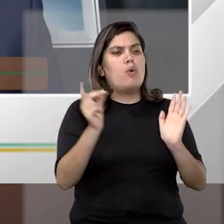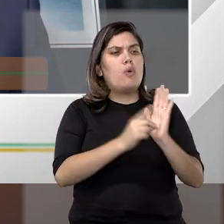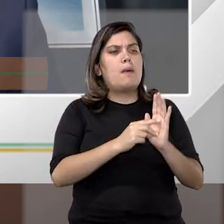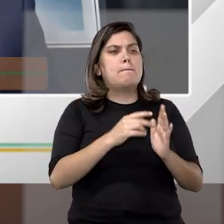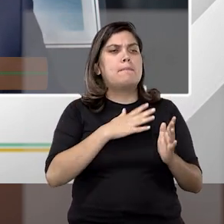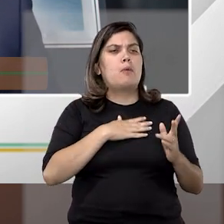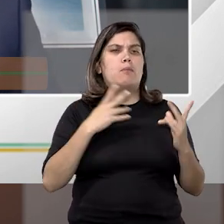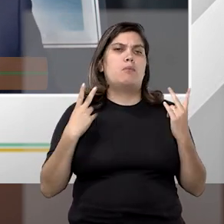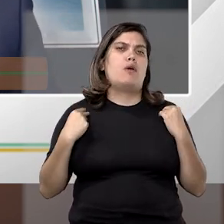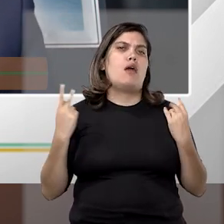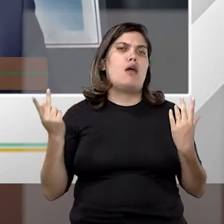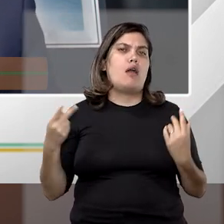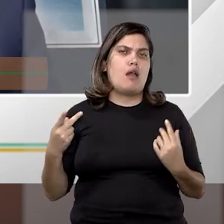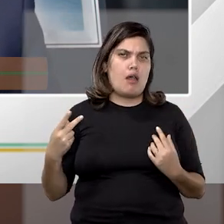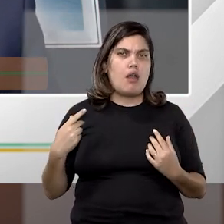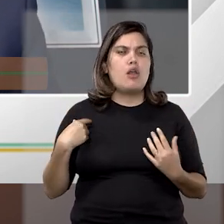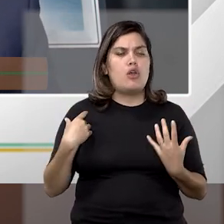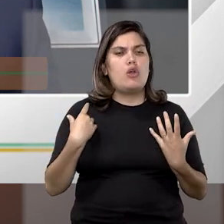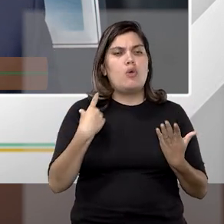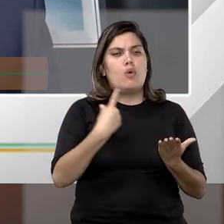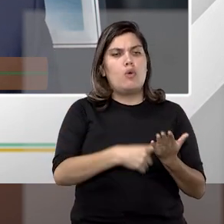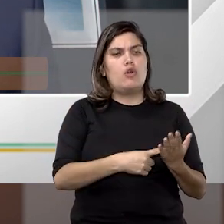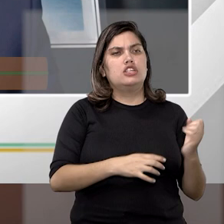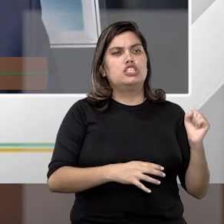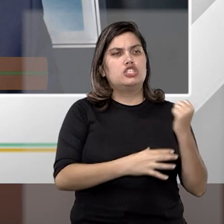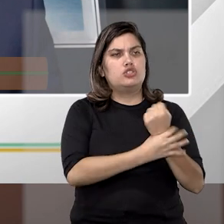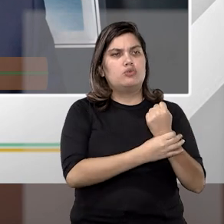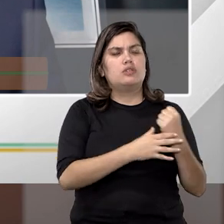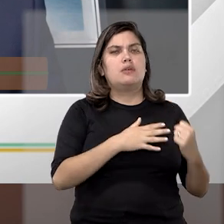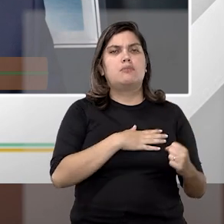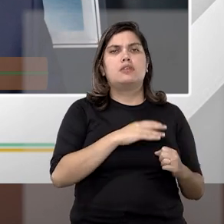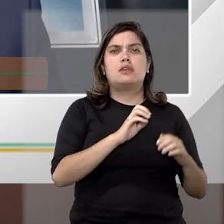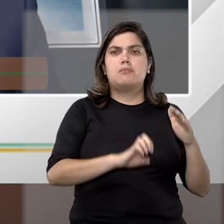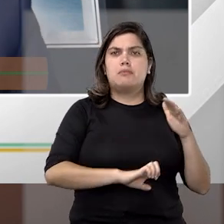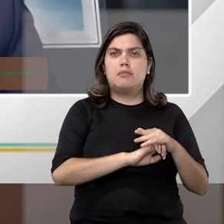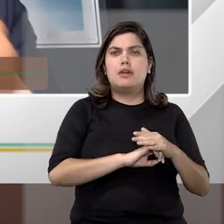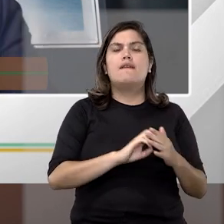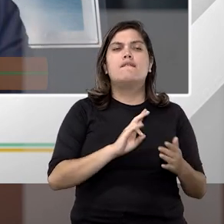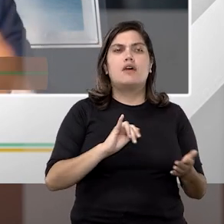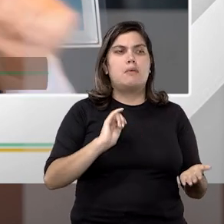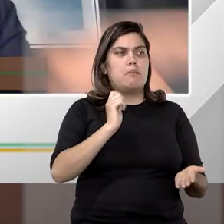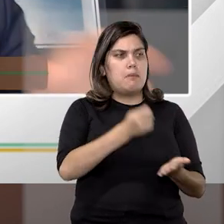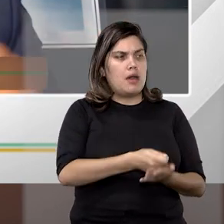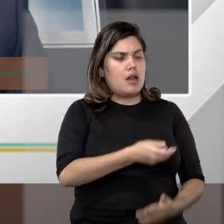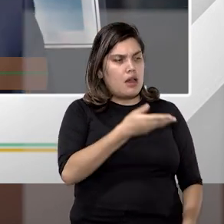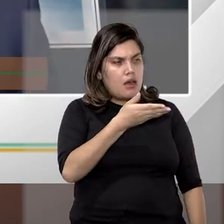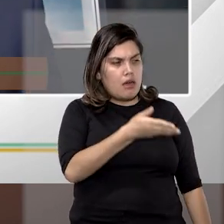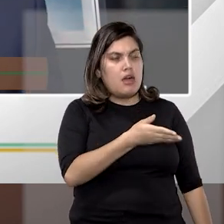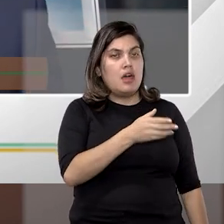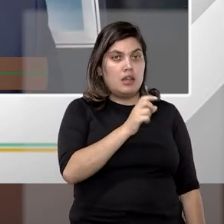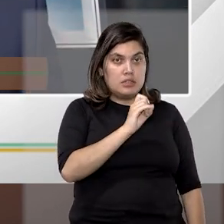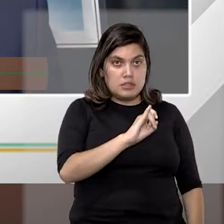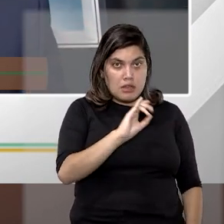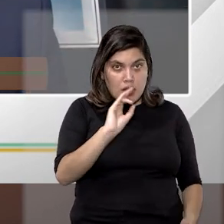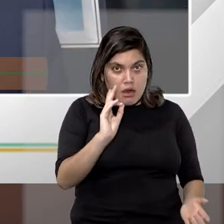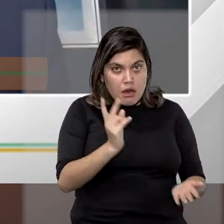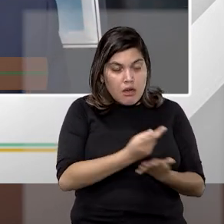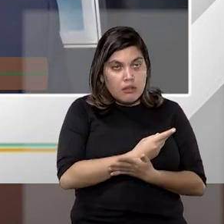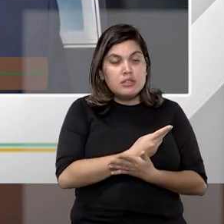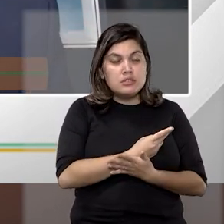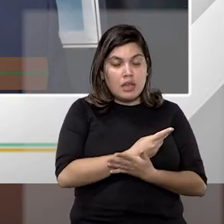reconheço que minha motorista tá errado mesmo eu aciona o seguro do meu da minha empresa tu vai pagar o senhor